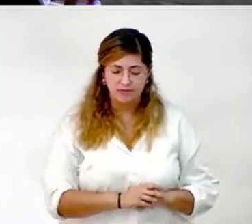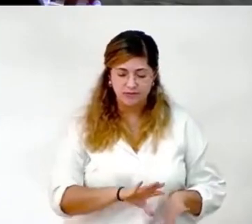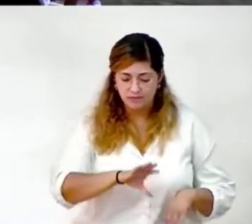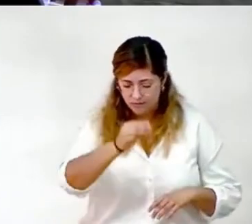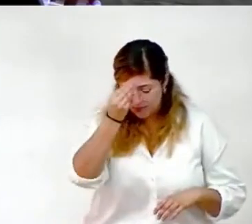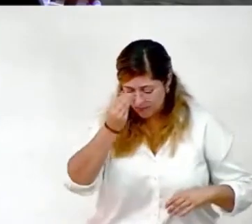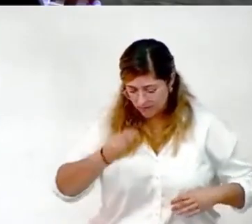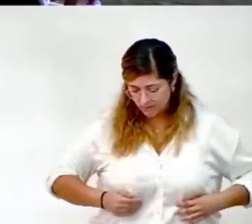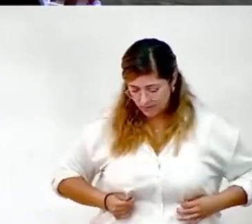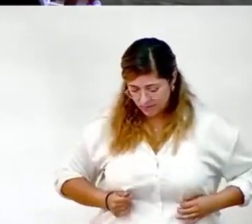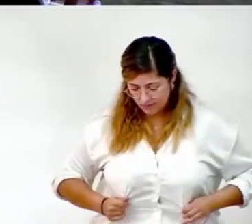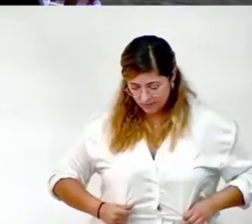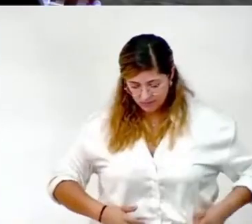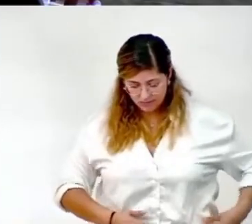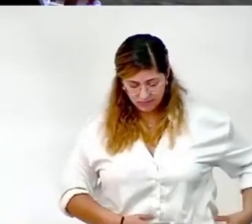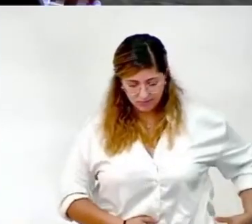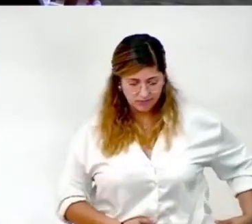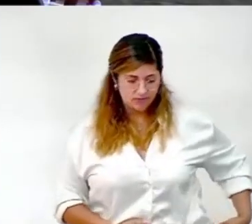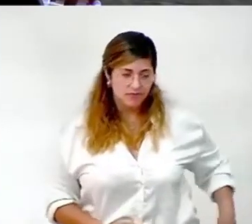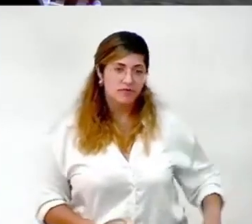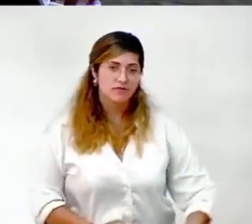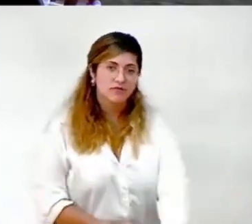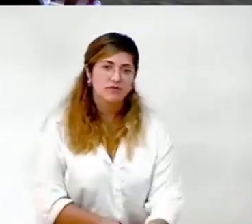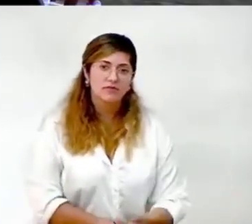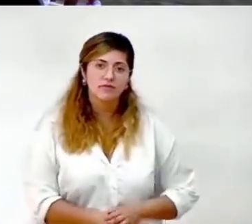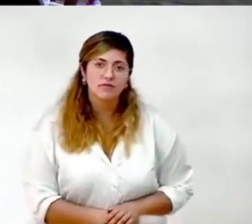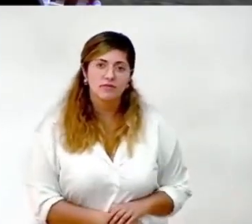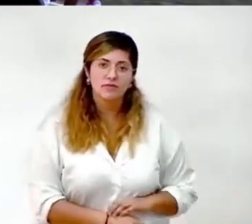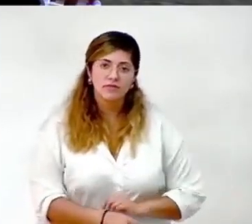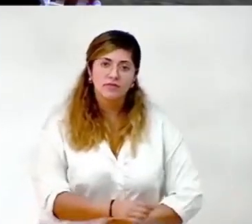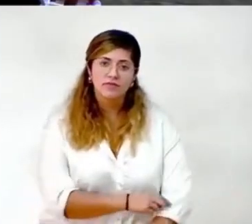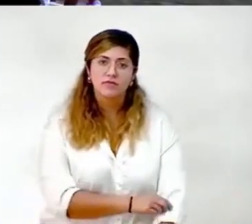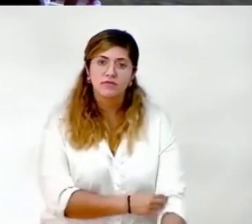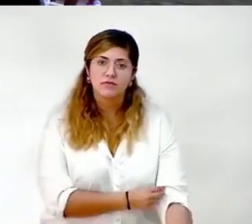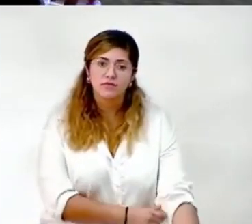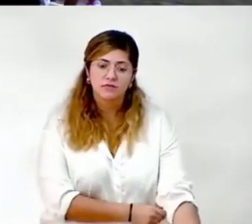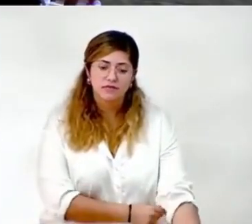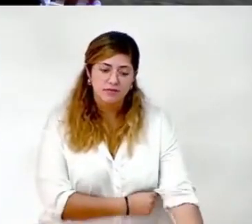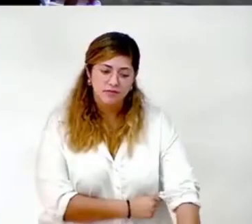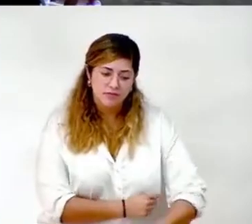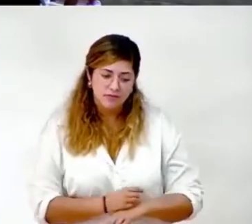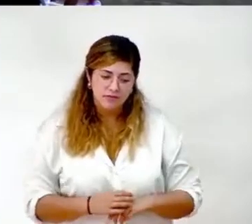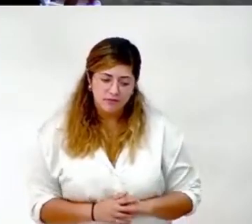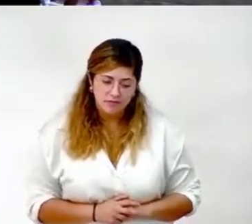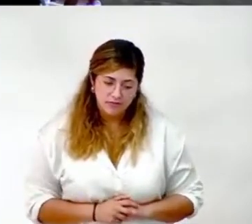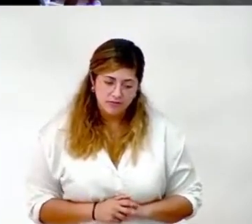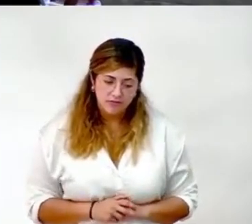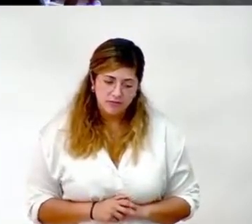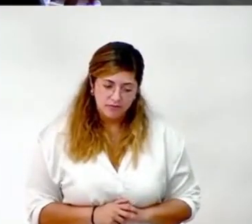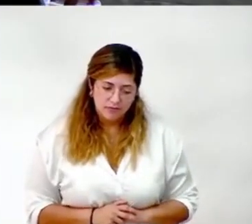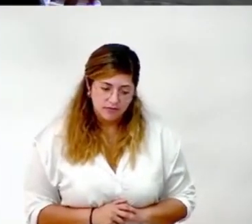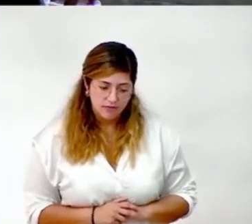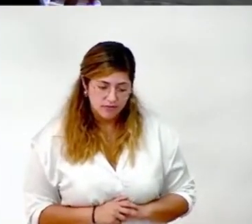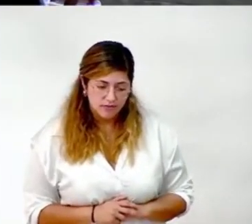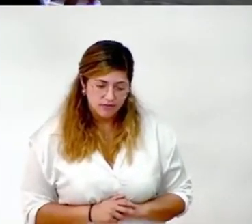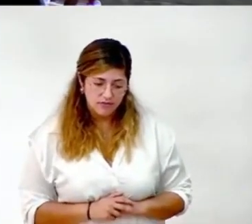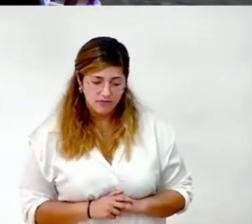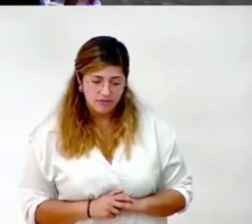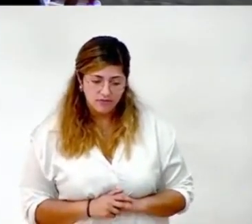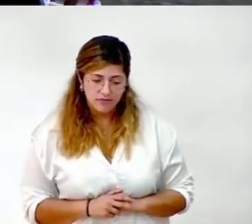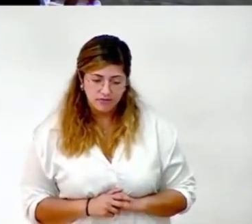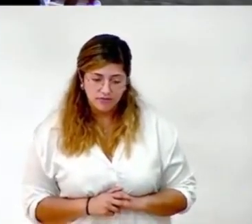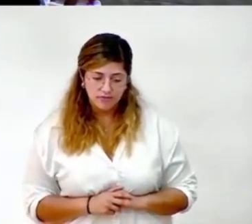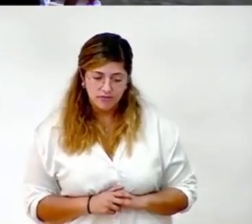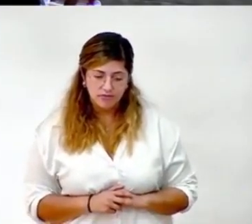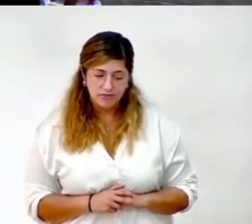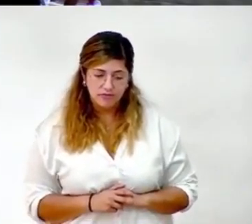pouco a respeito de uma progressão dentro da pregação de Cristo no Sermão do Monte. Nessa sessão que